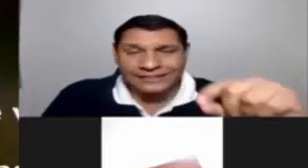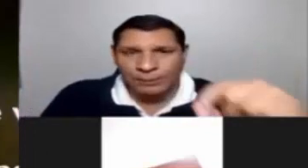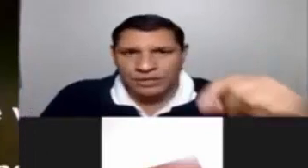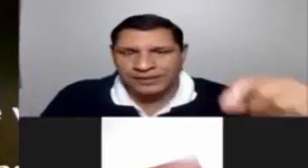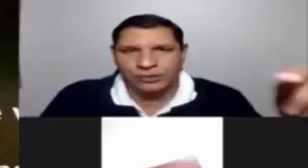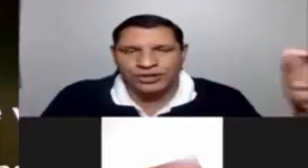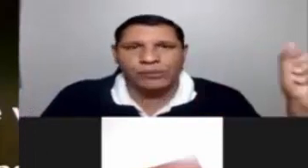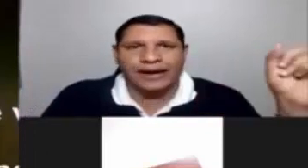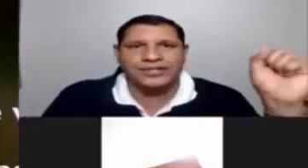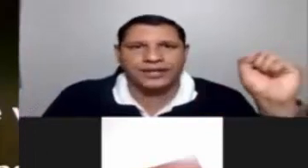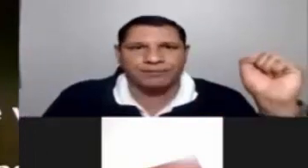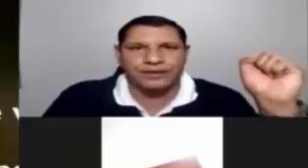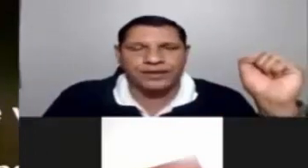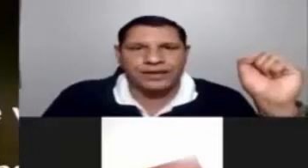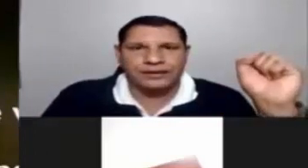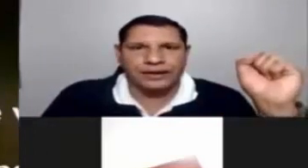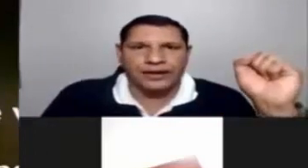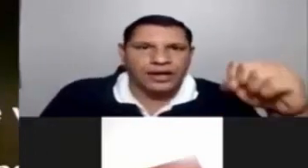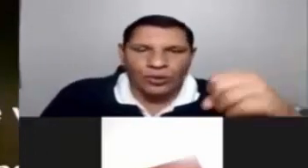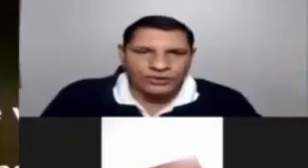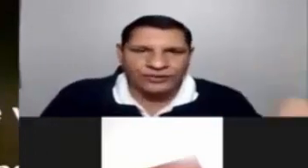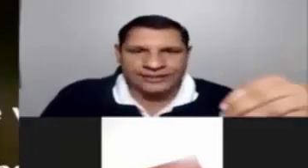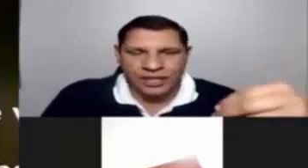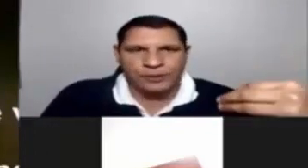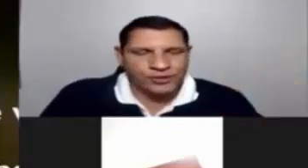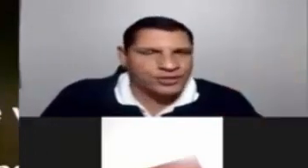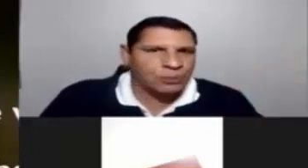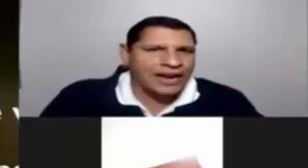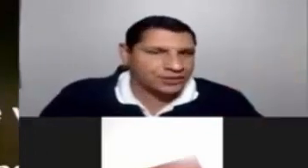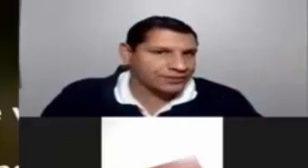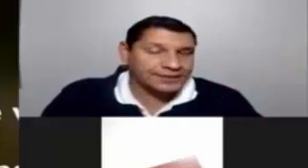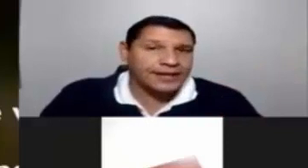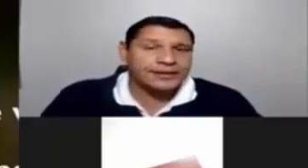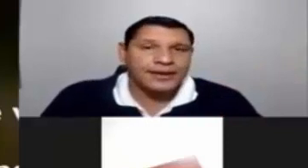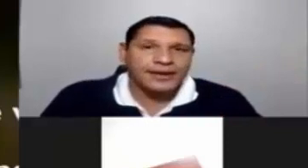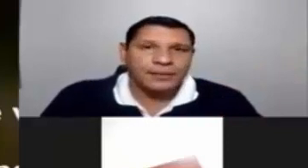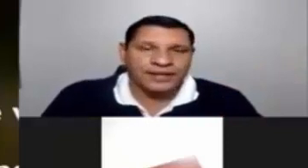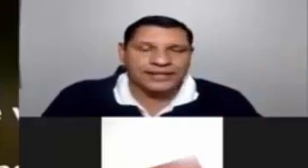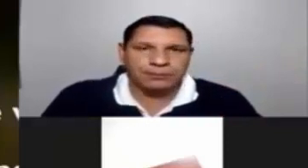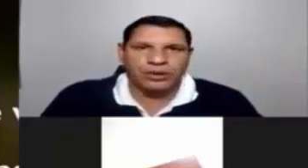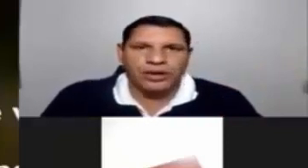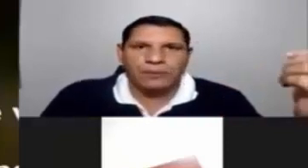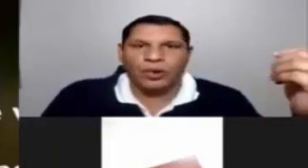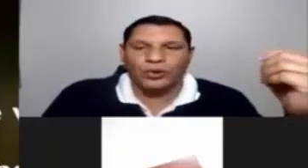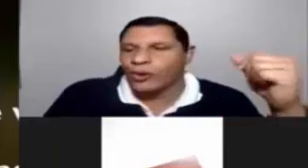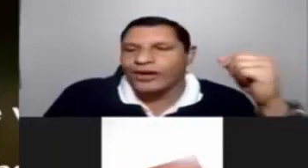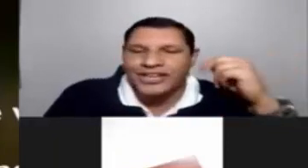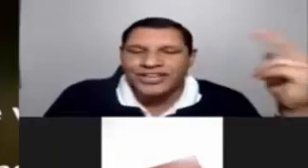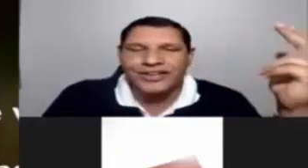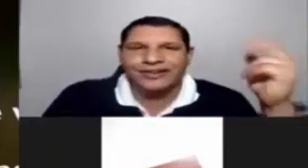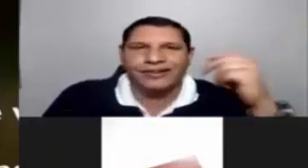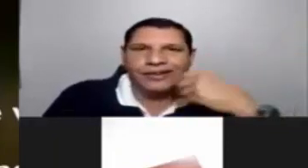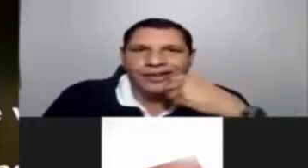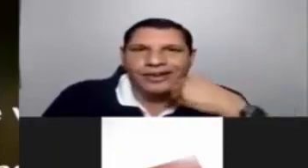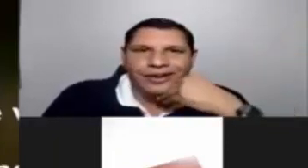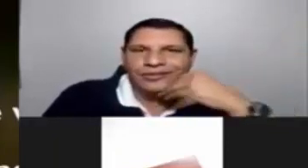Mas é uma expressão idiomática. Hoje você tem expressões idiomáticas? Você tem. Por exemplo, morri